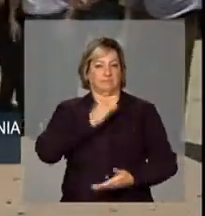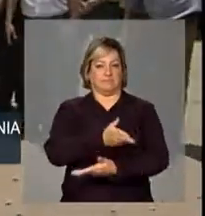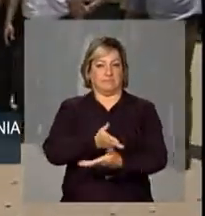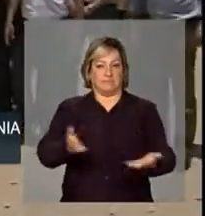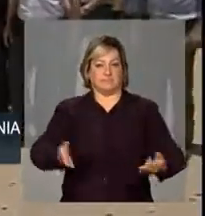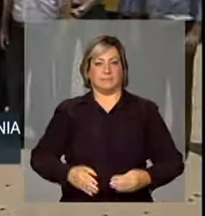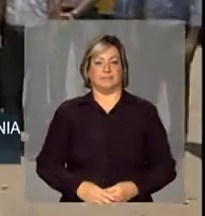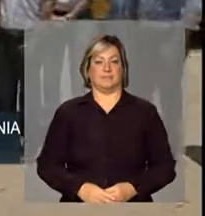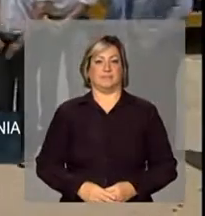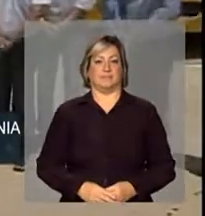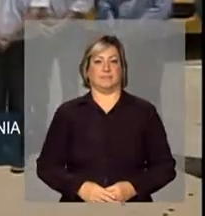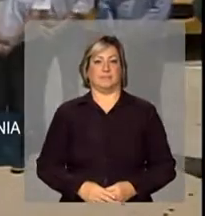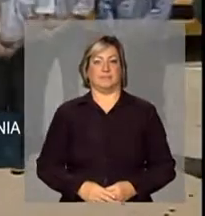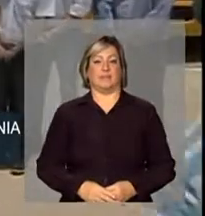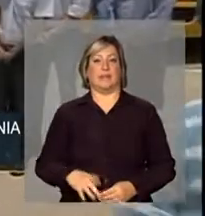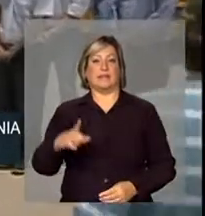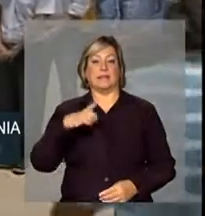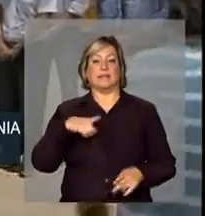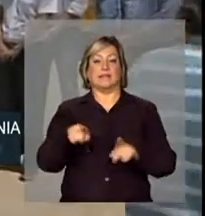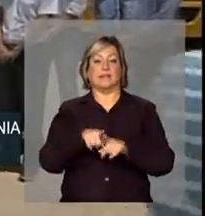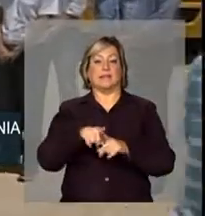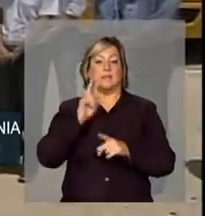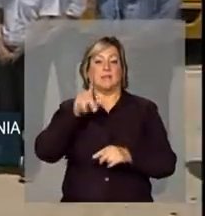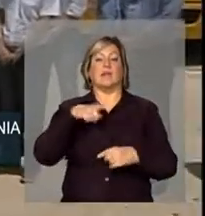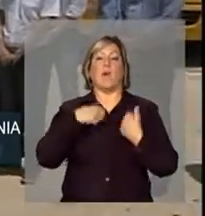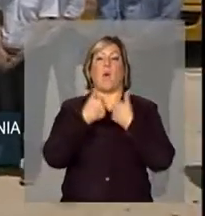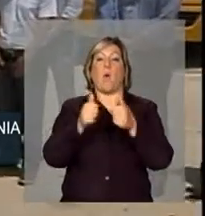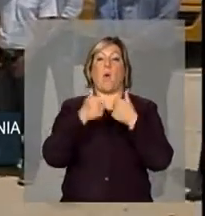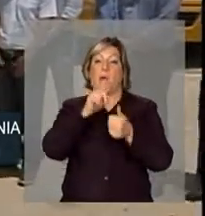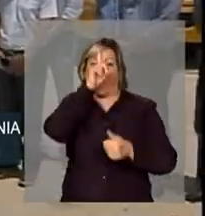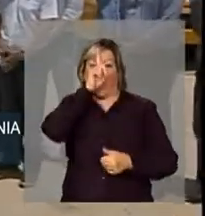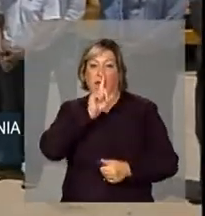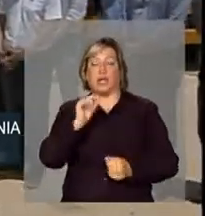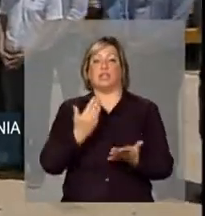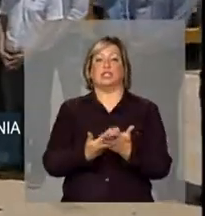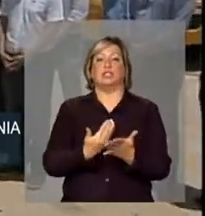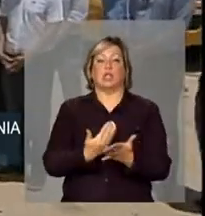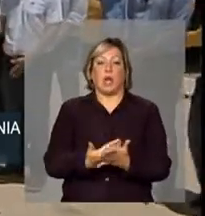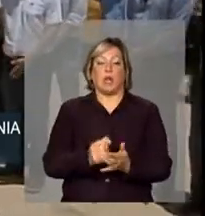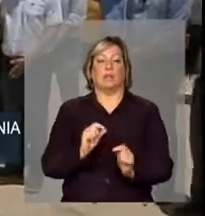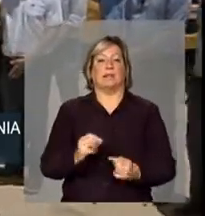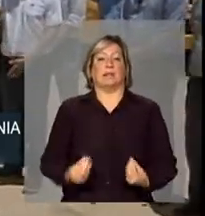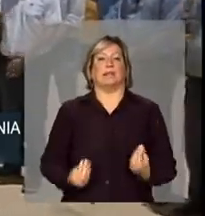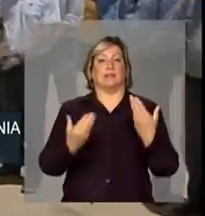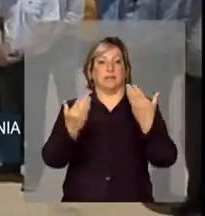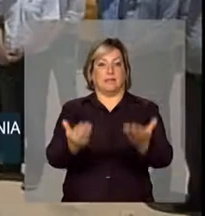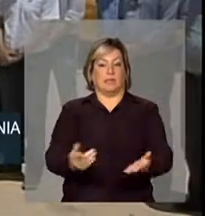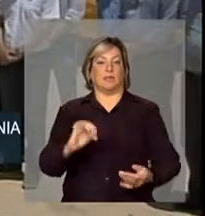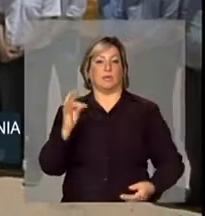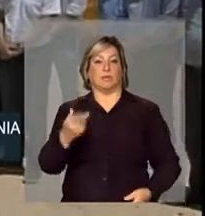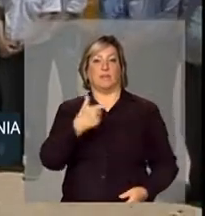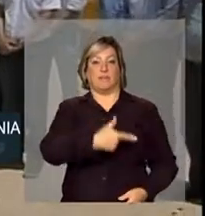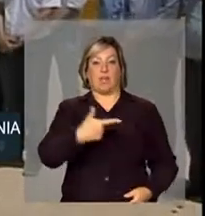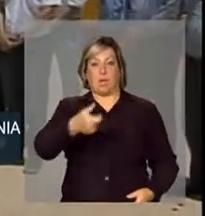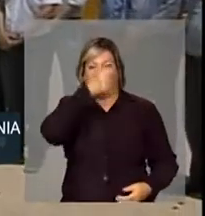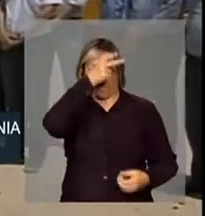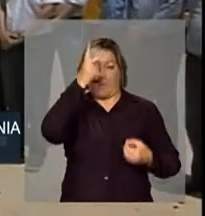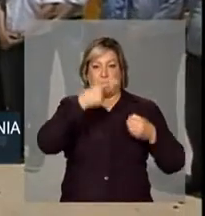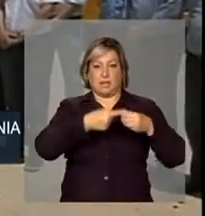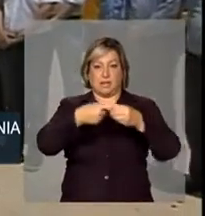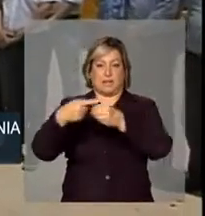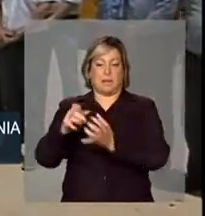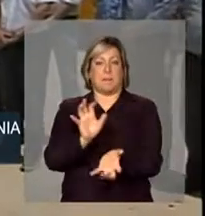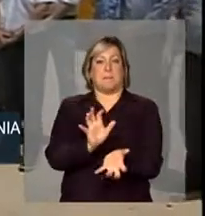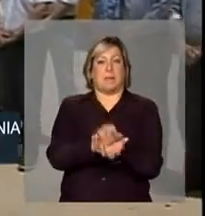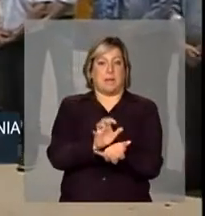autoridades ao fundo estão os ônibus escolares que serão entregues aos 22 municípios